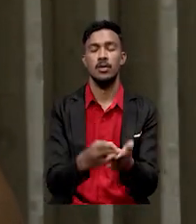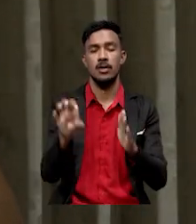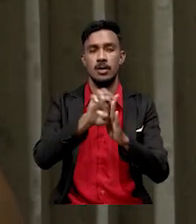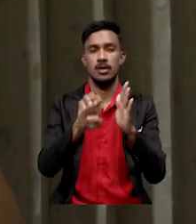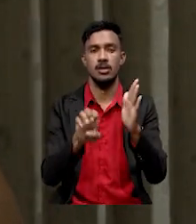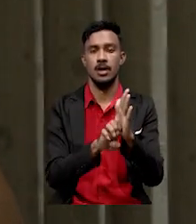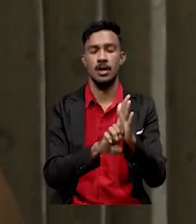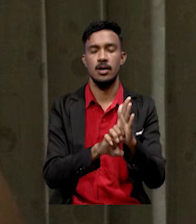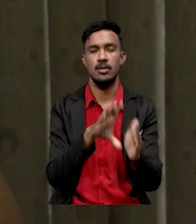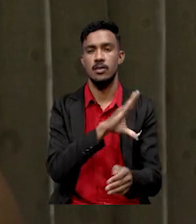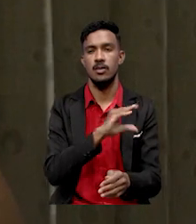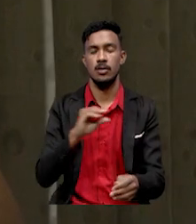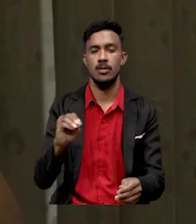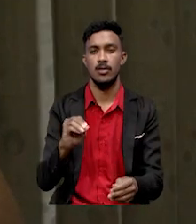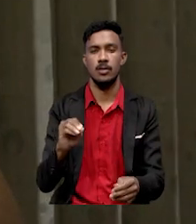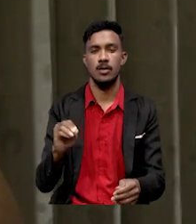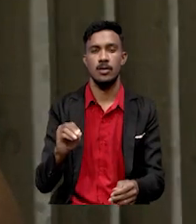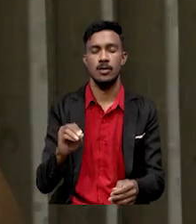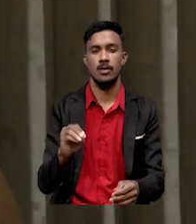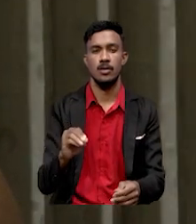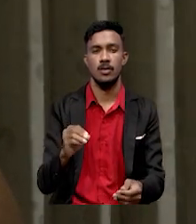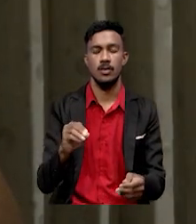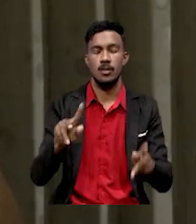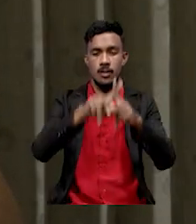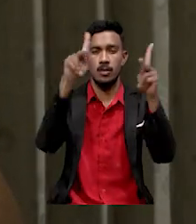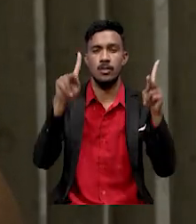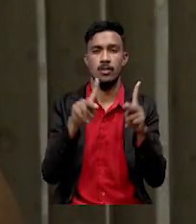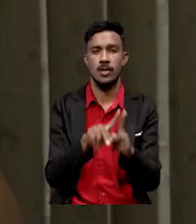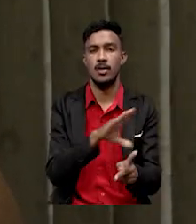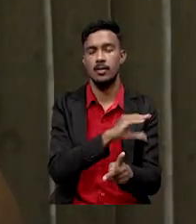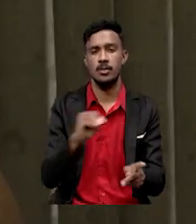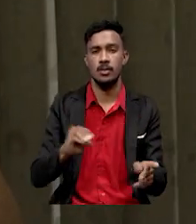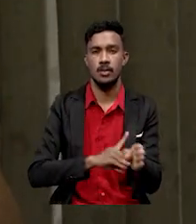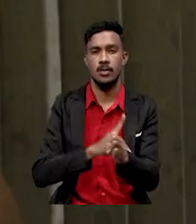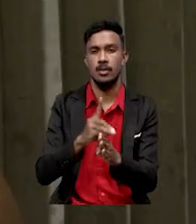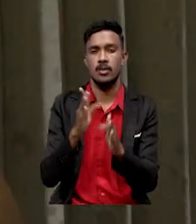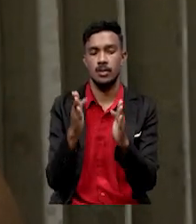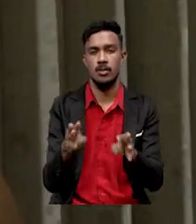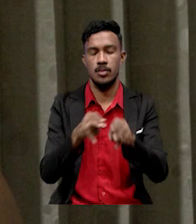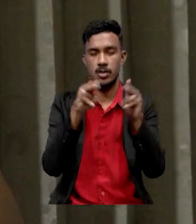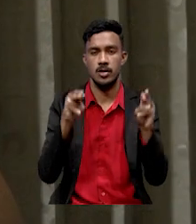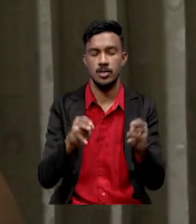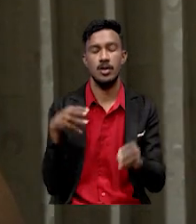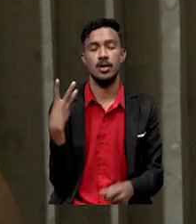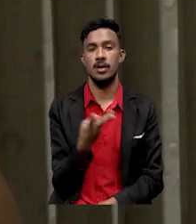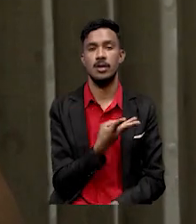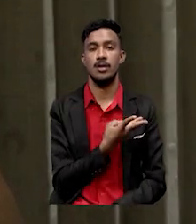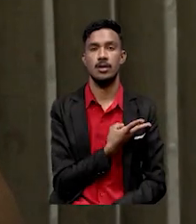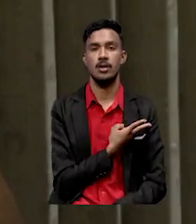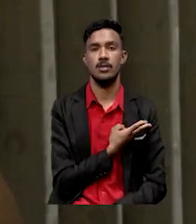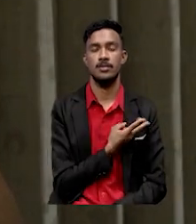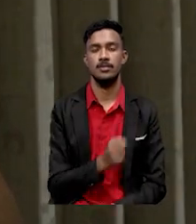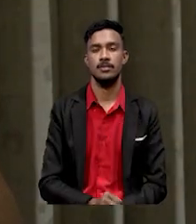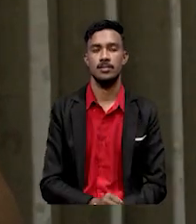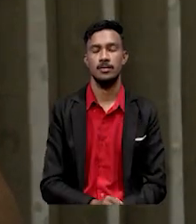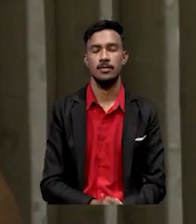a setor privado a sociedade civil ne itenia